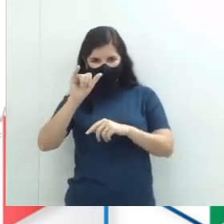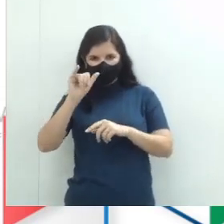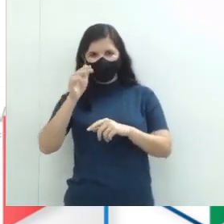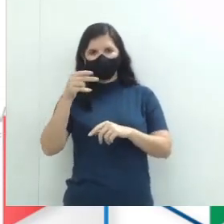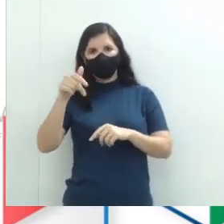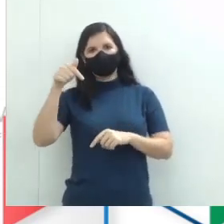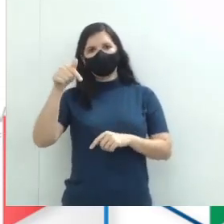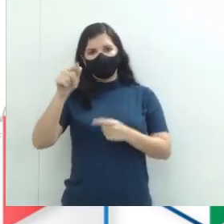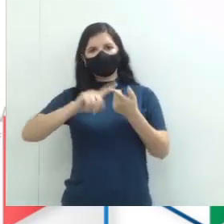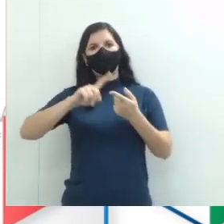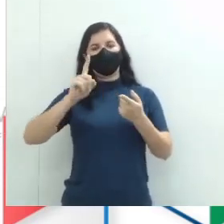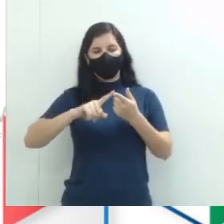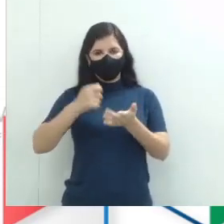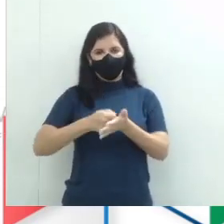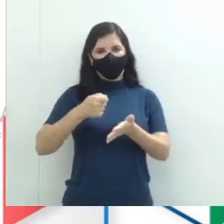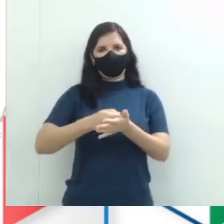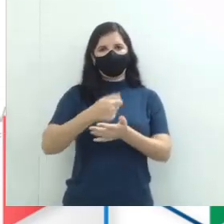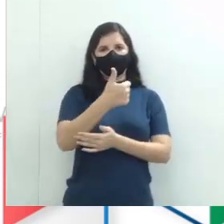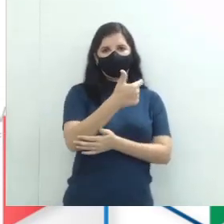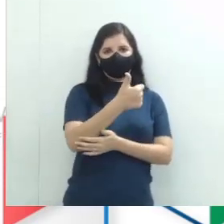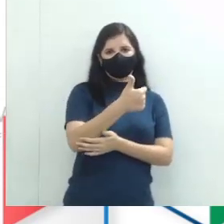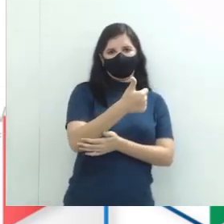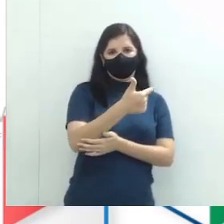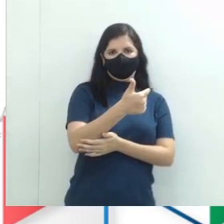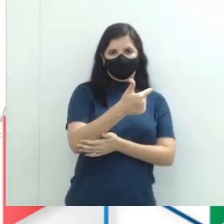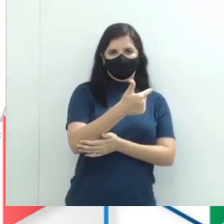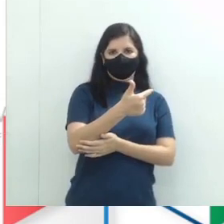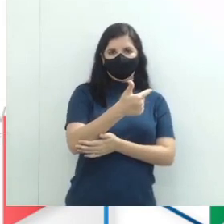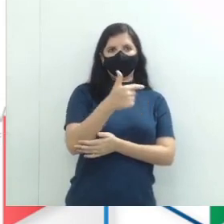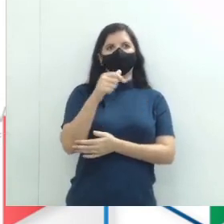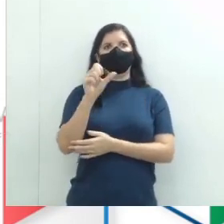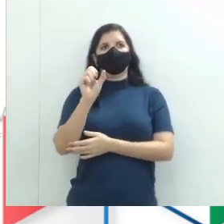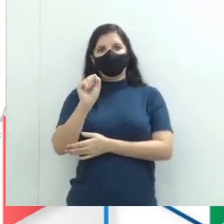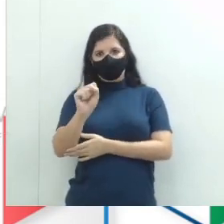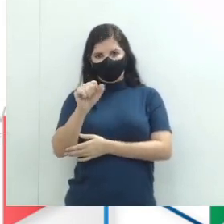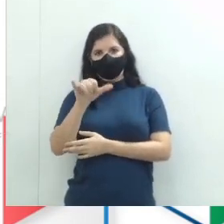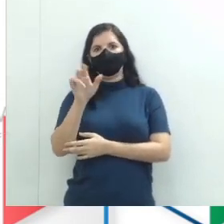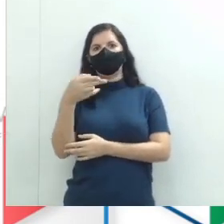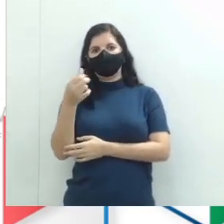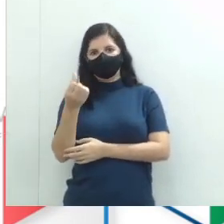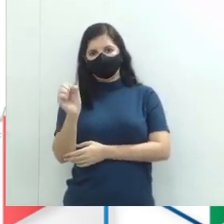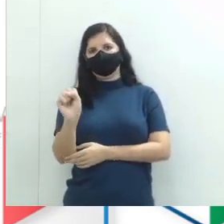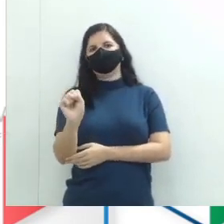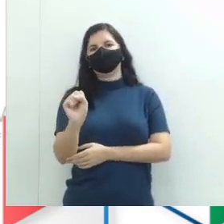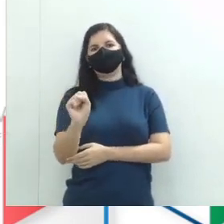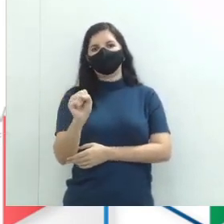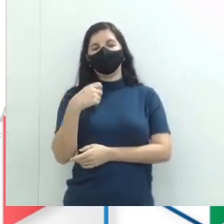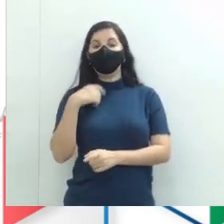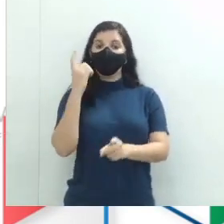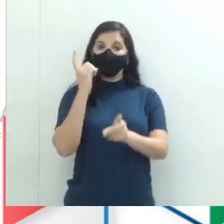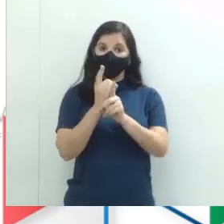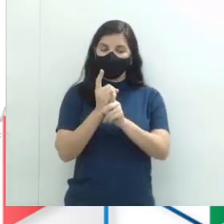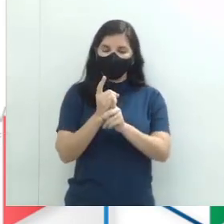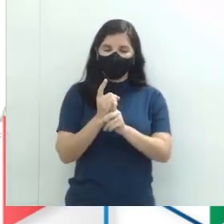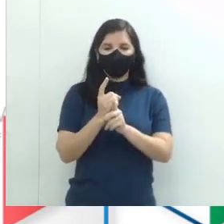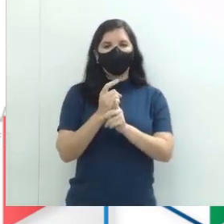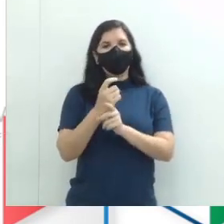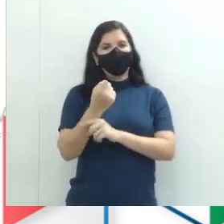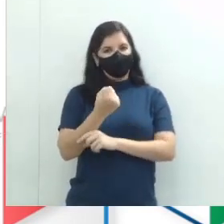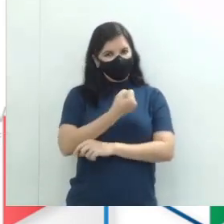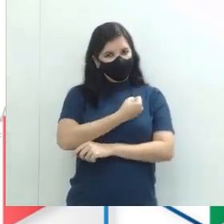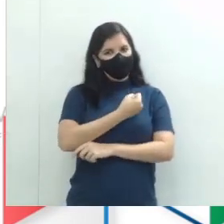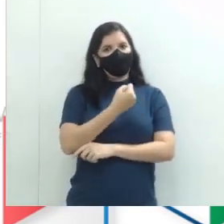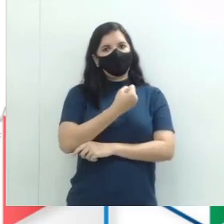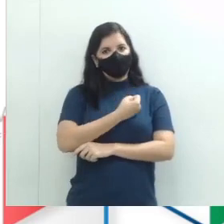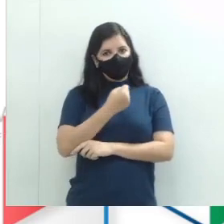ele também tem que ser 12x mais 8y é igual a 68. Então, para achar esse valor